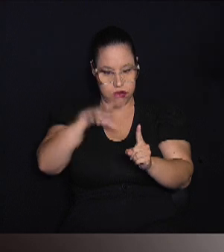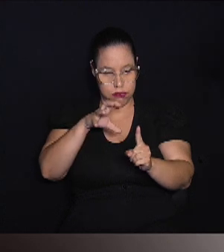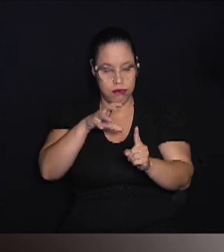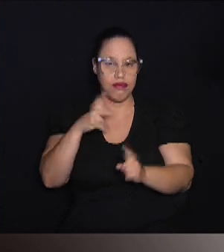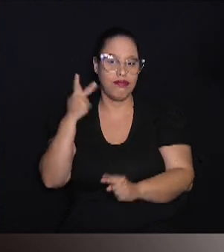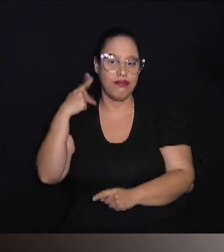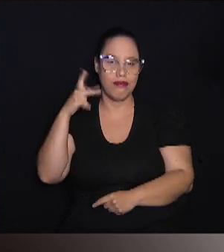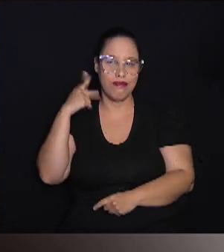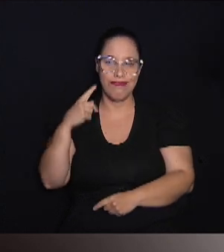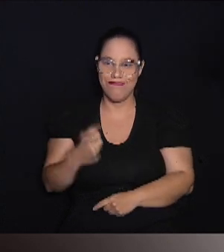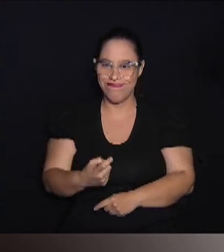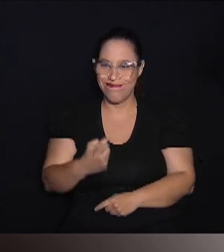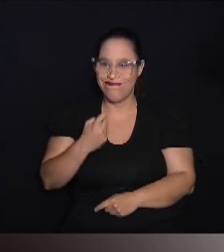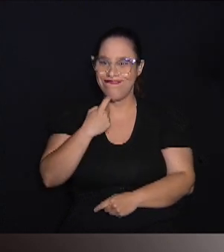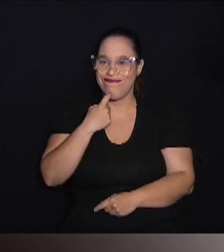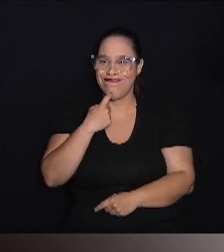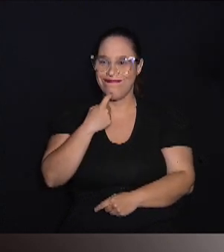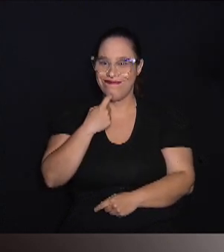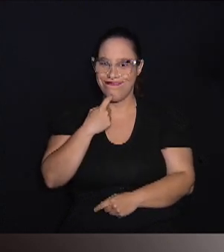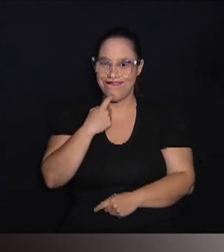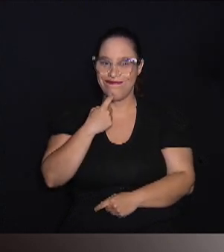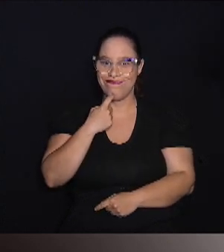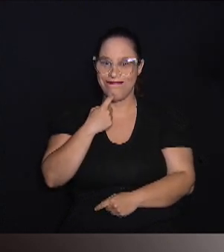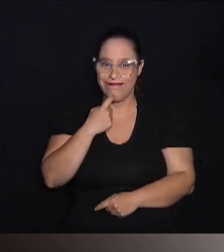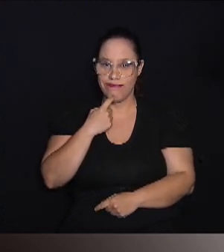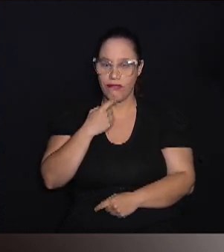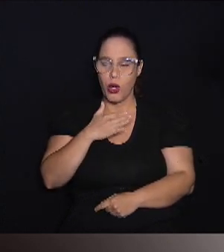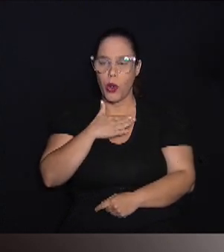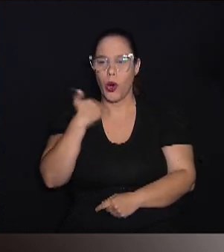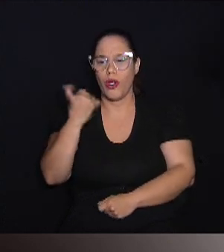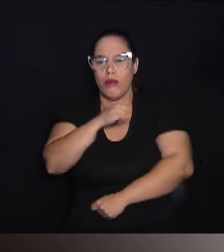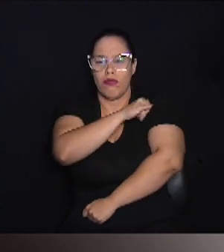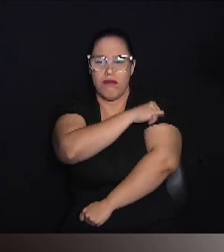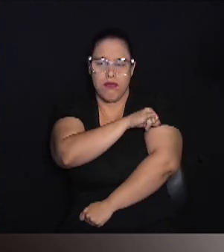político campineiro republicano, morto no Rio de Janeiro em